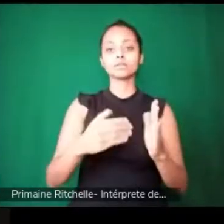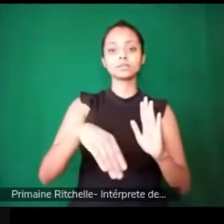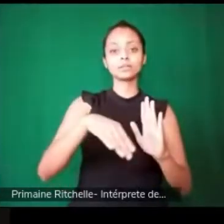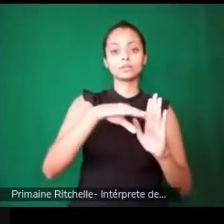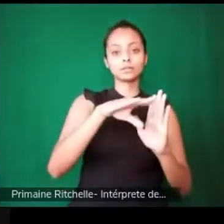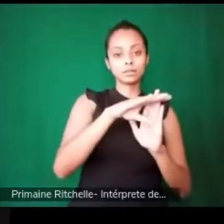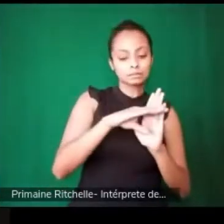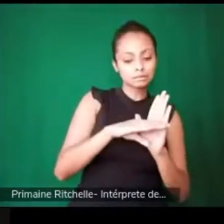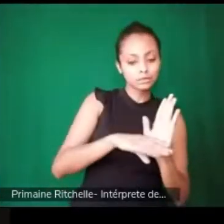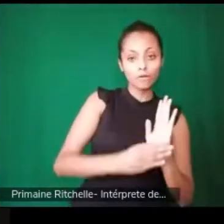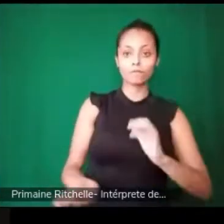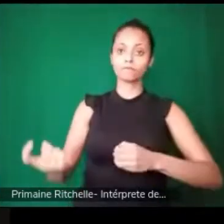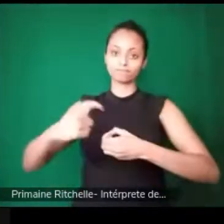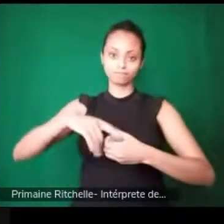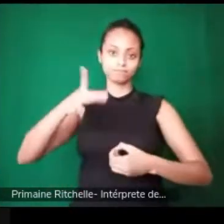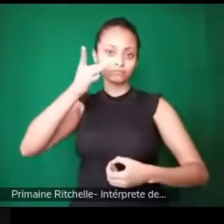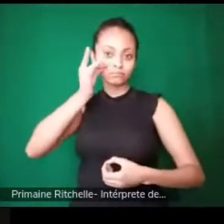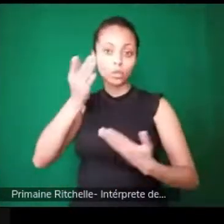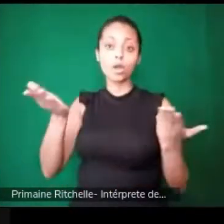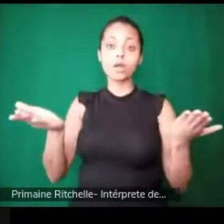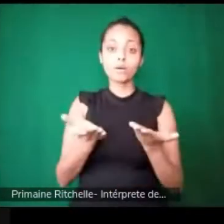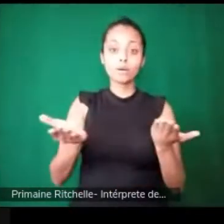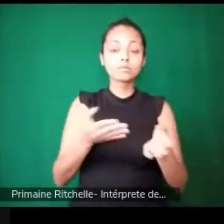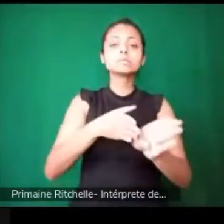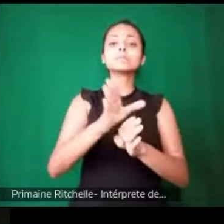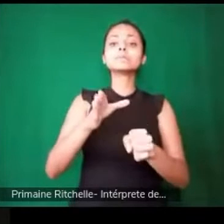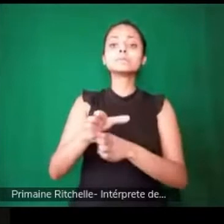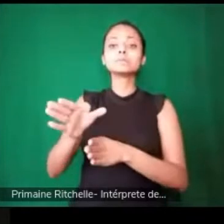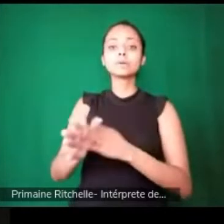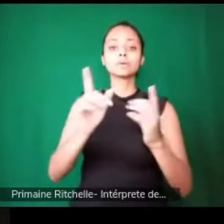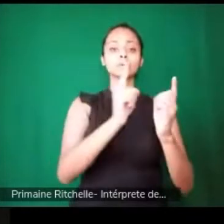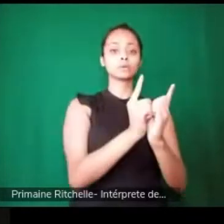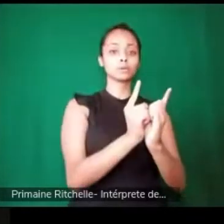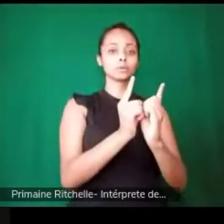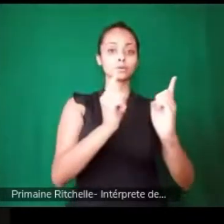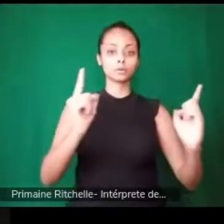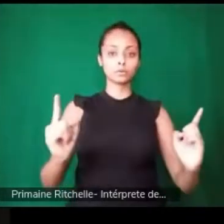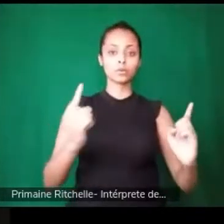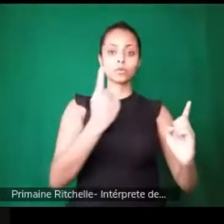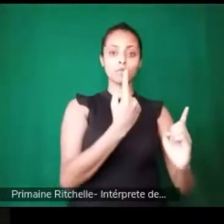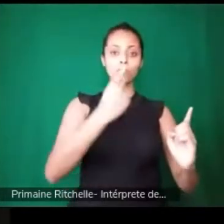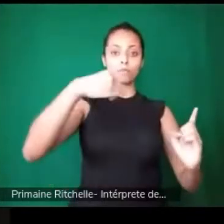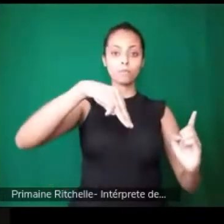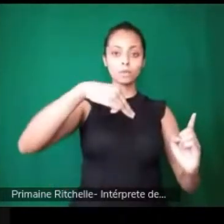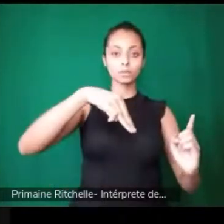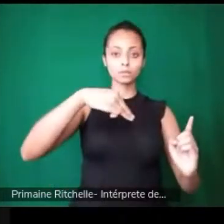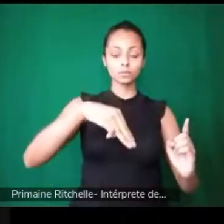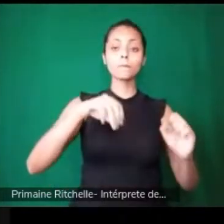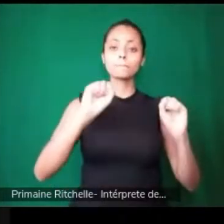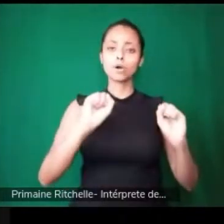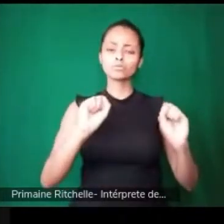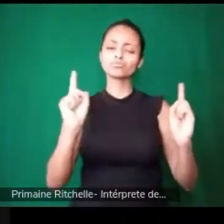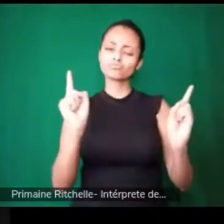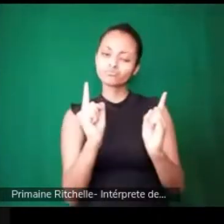retomada, né. Então, atualmente, a gente recomenda que o distanciamento social seja de 1 metro, né, e ele pode ser diminuído à medida que